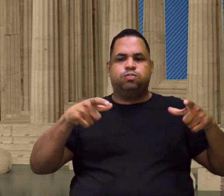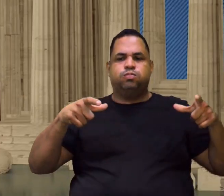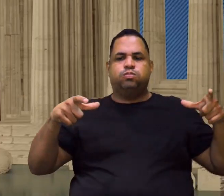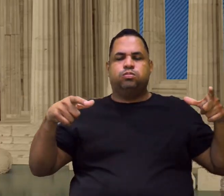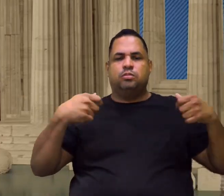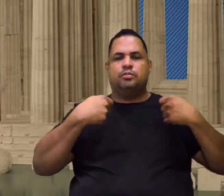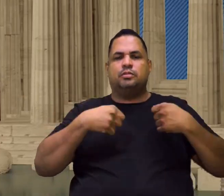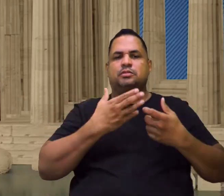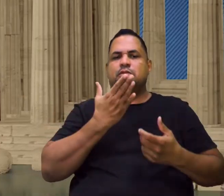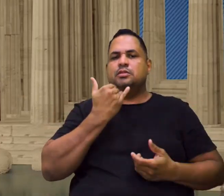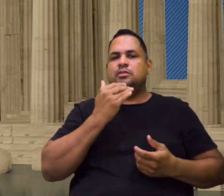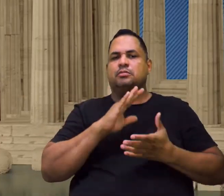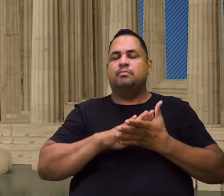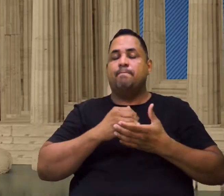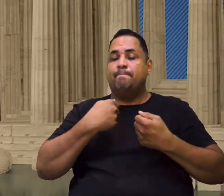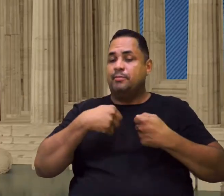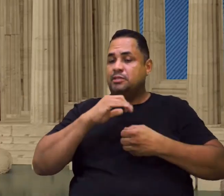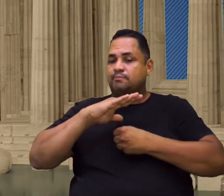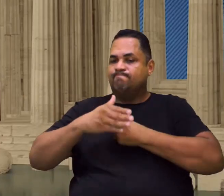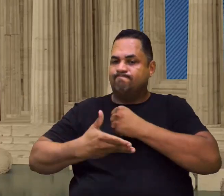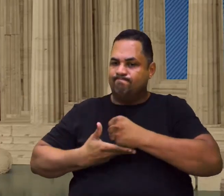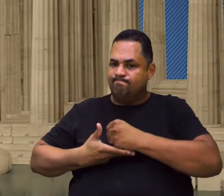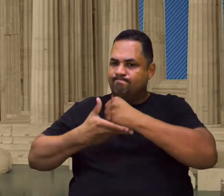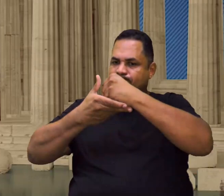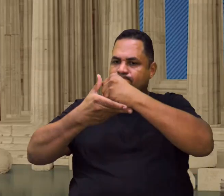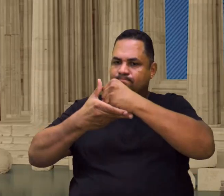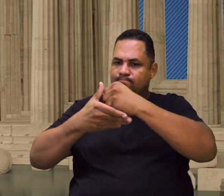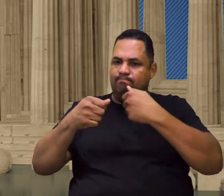alimento mais sustentável. Tem que cuidar do planeta também.